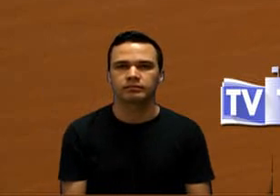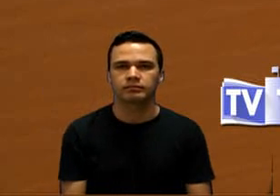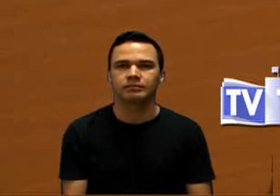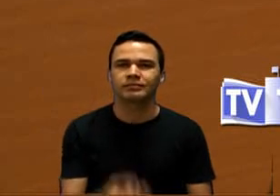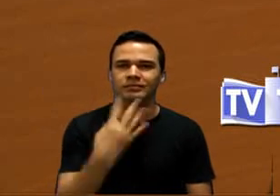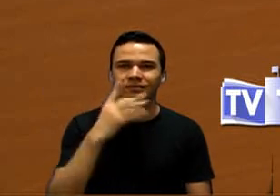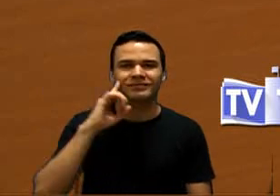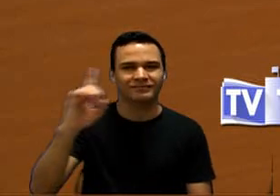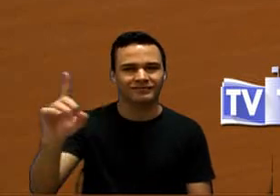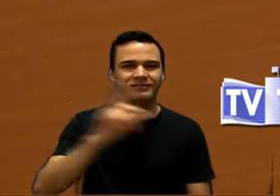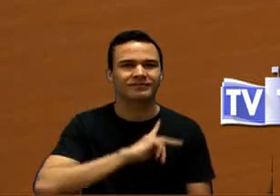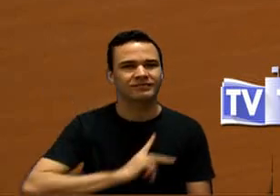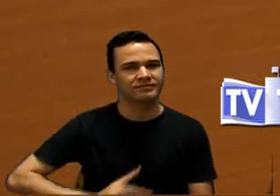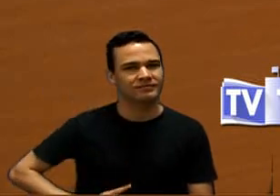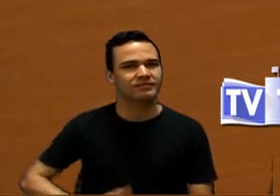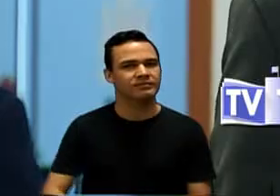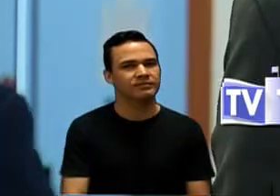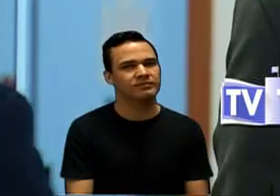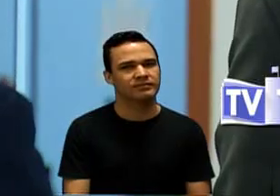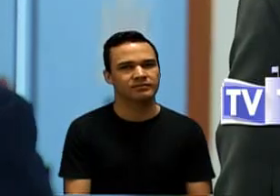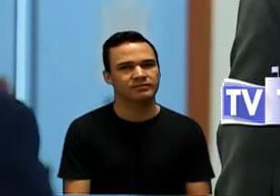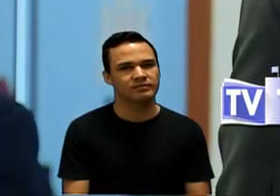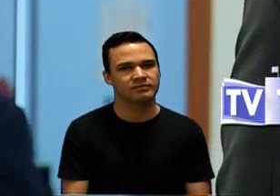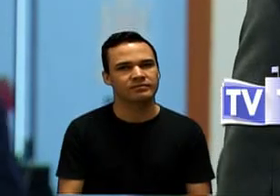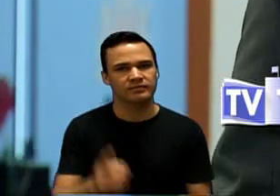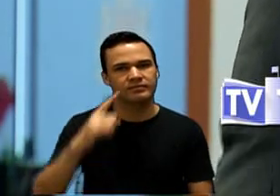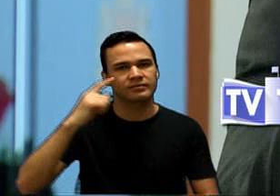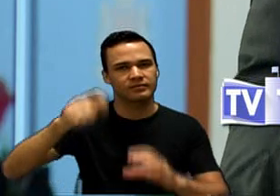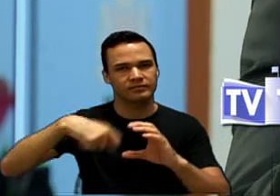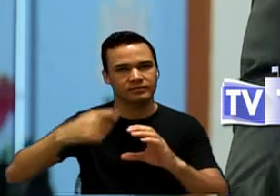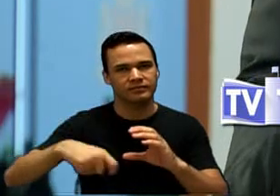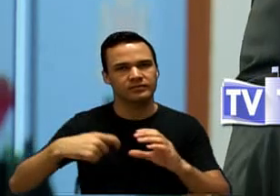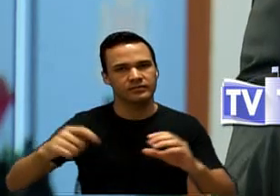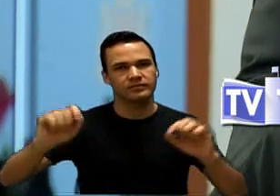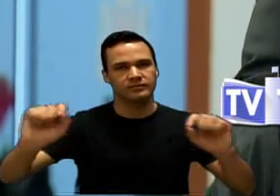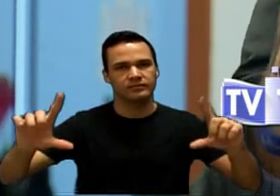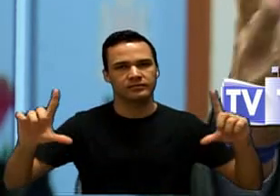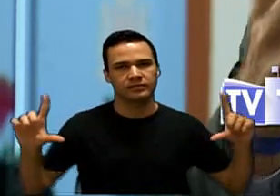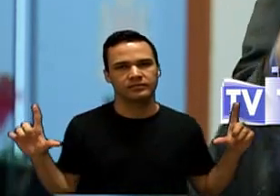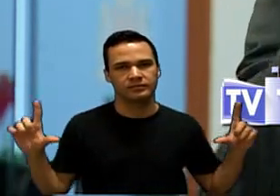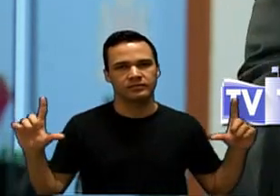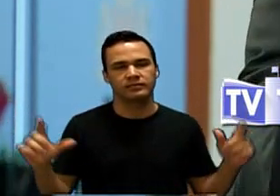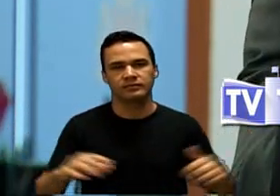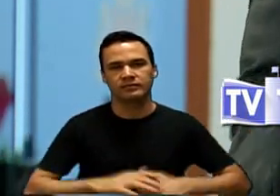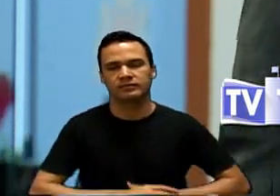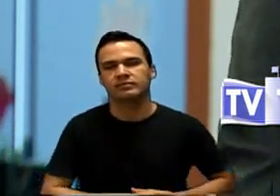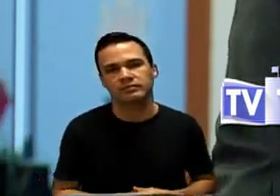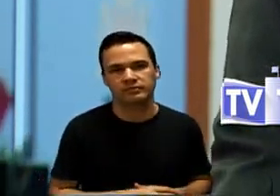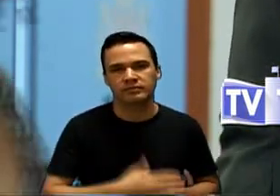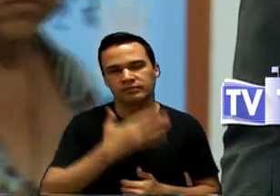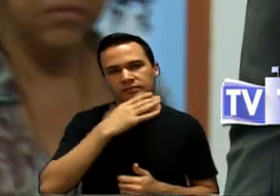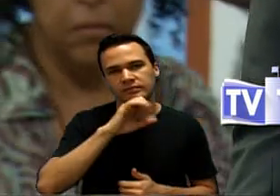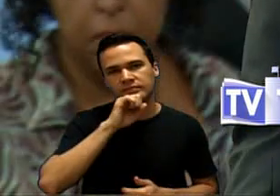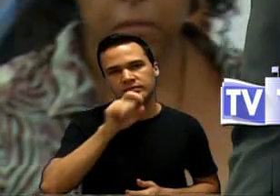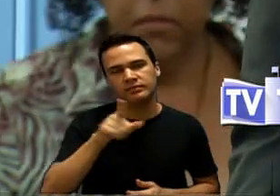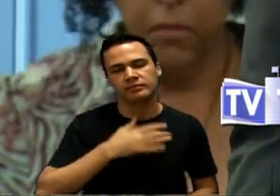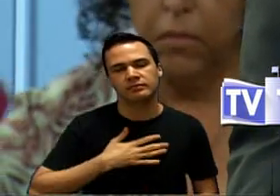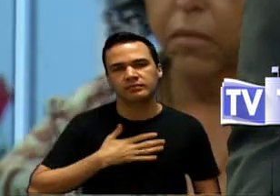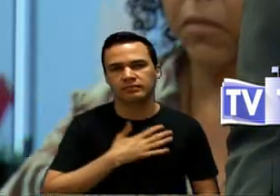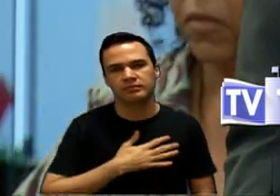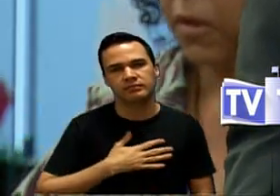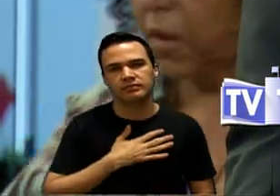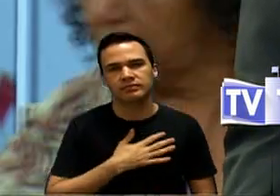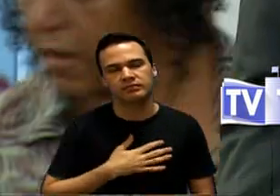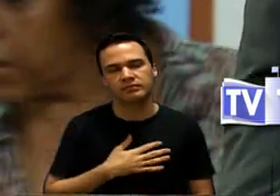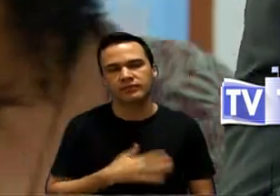Bom dia, senhor presidente. Espera o câmera. Aê, agora sim, porque meu pai disse que gosta de me ver na TV, né, pai? Então, começo cumprimentando o senhor,